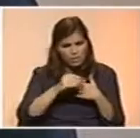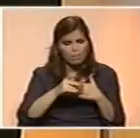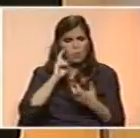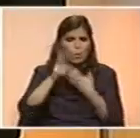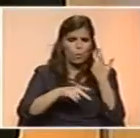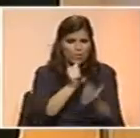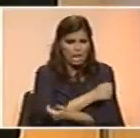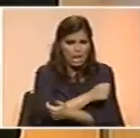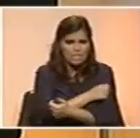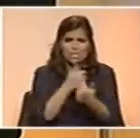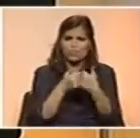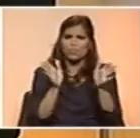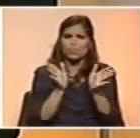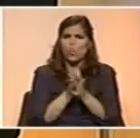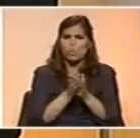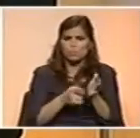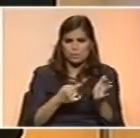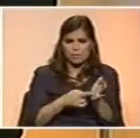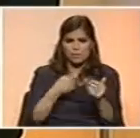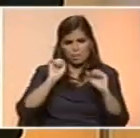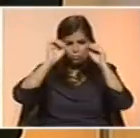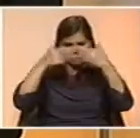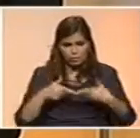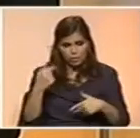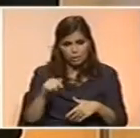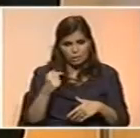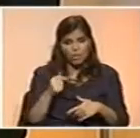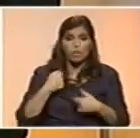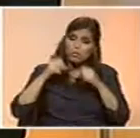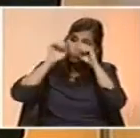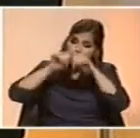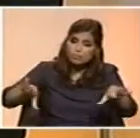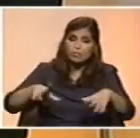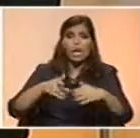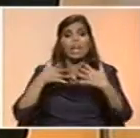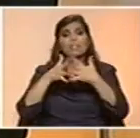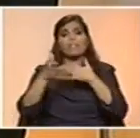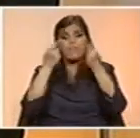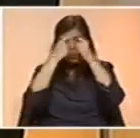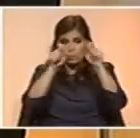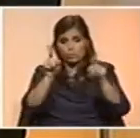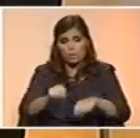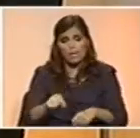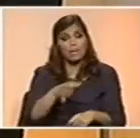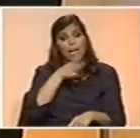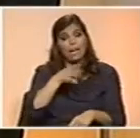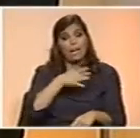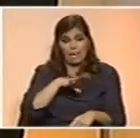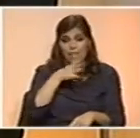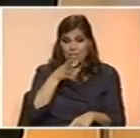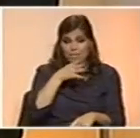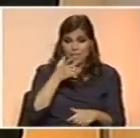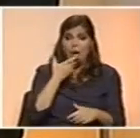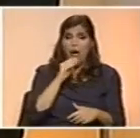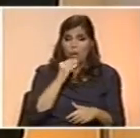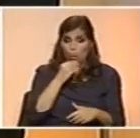casa, tudo o que eles precisam, podem encontrar no nosso site e nós também divulgamos através do Facebook. O que quer dizer que estudantes também